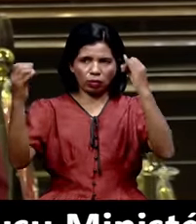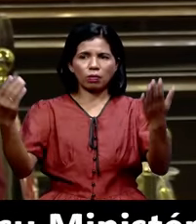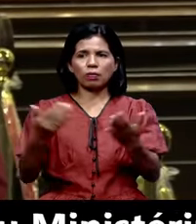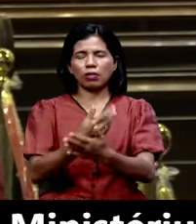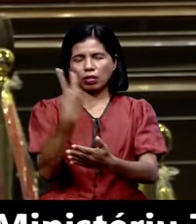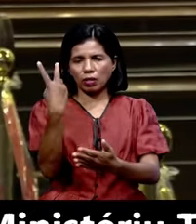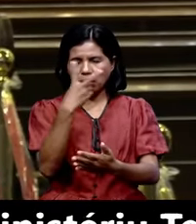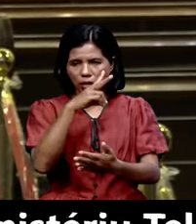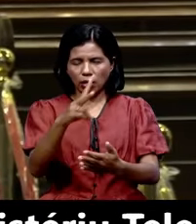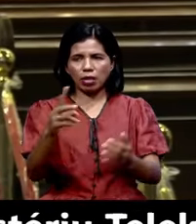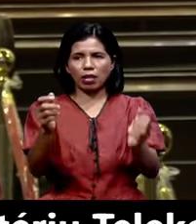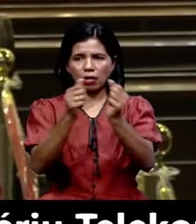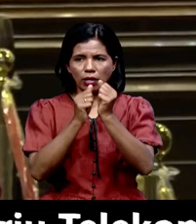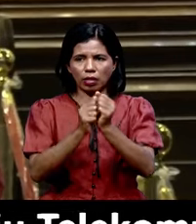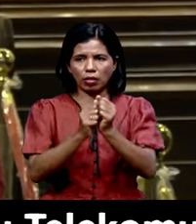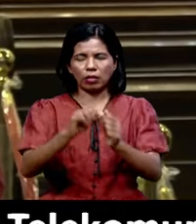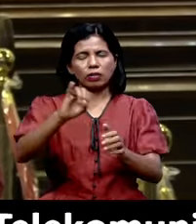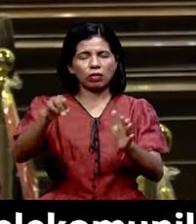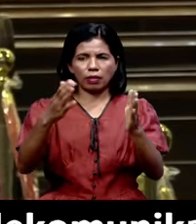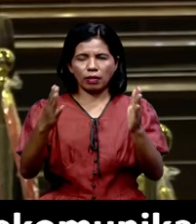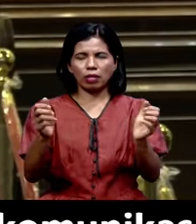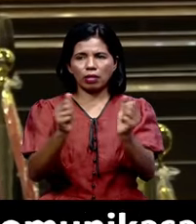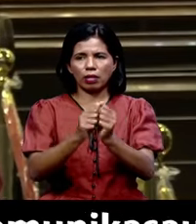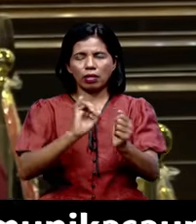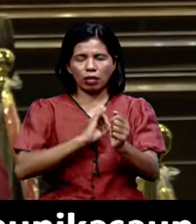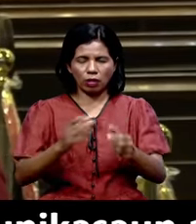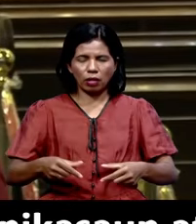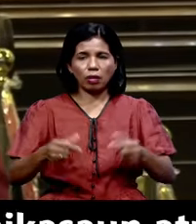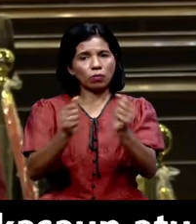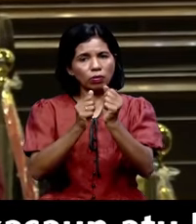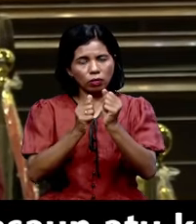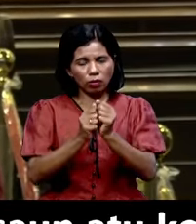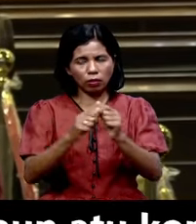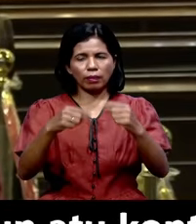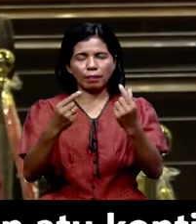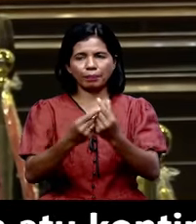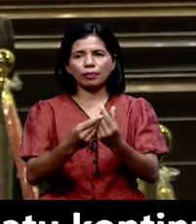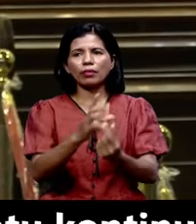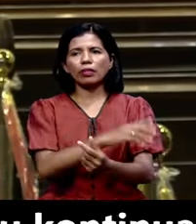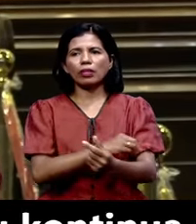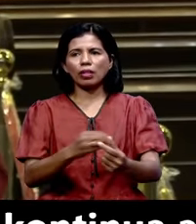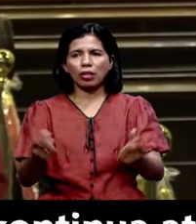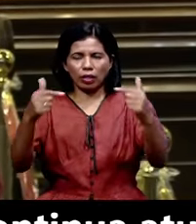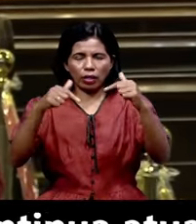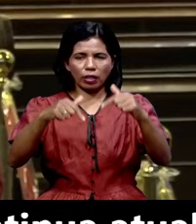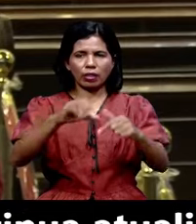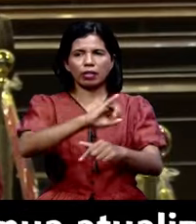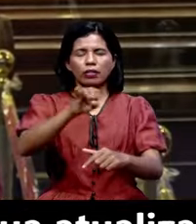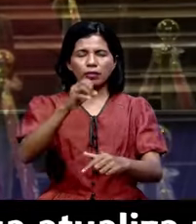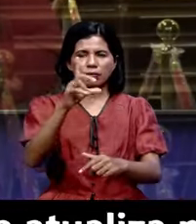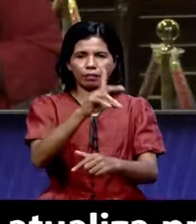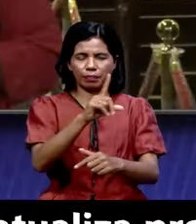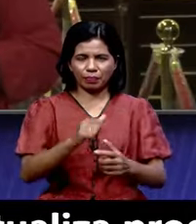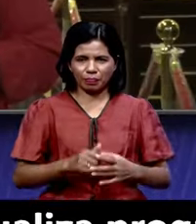não fazem acompanha o Jornal Nacional. Quando né, o André Paulo, a muito equipa será outra valor importância, né, filha Falba Júlia e a estúdio.